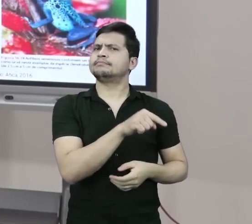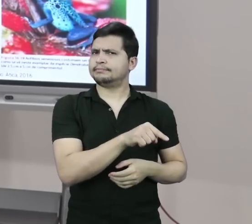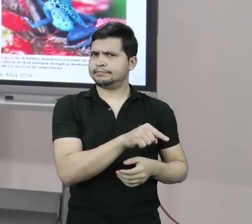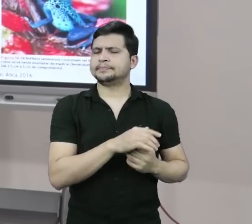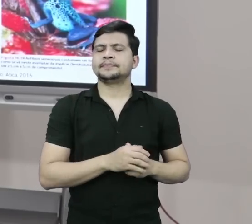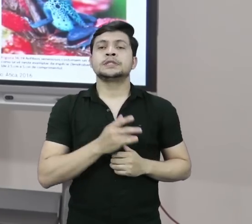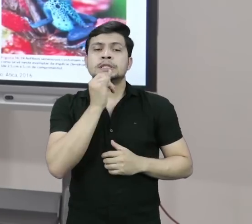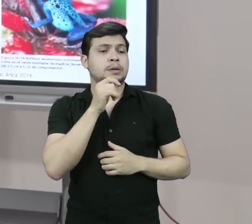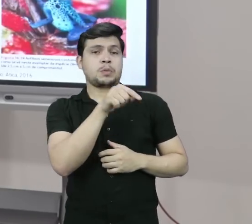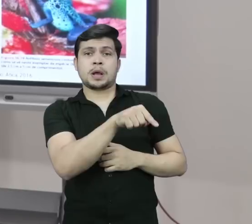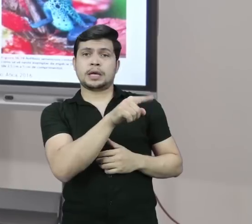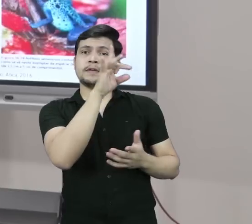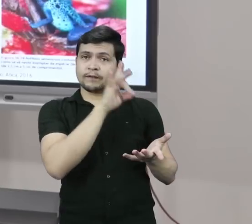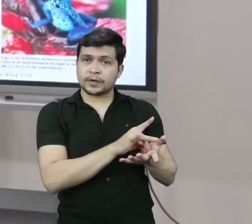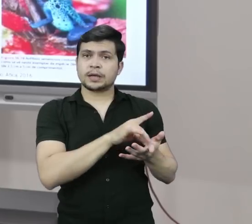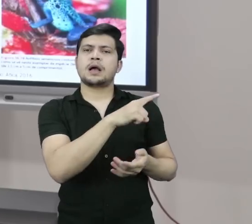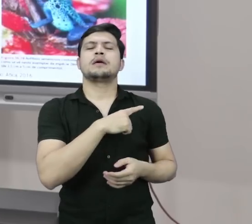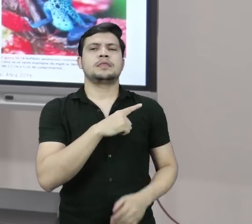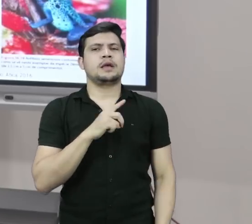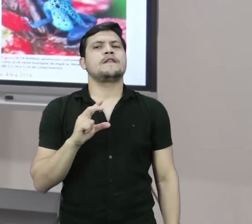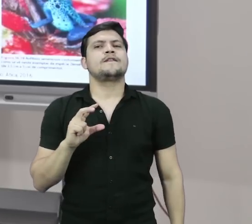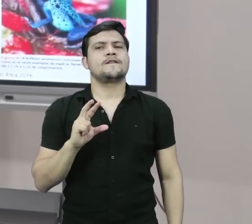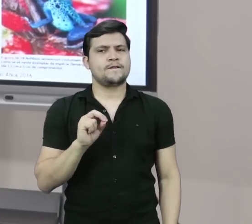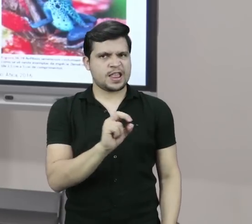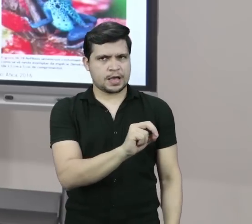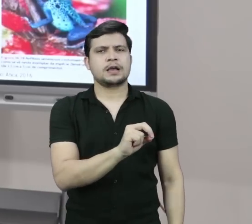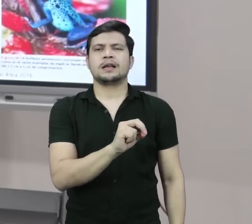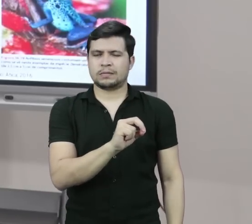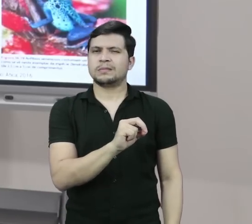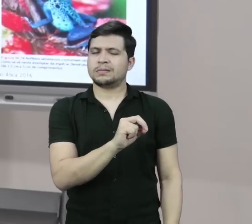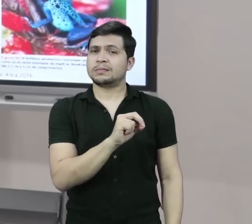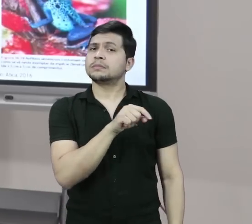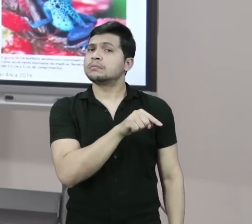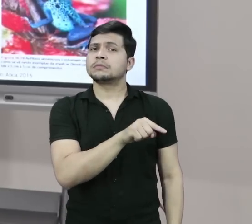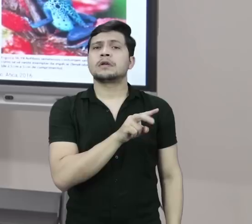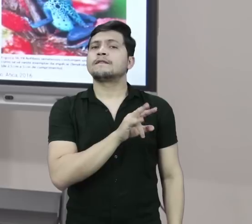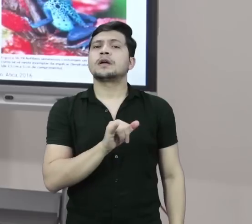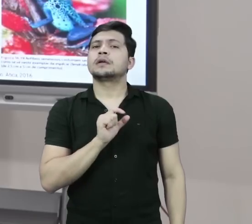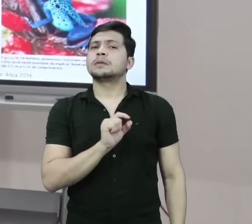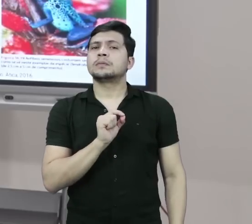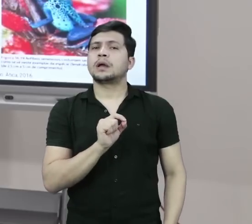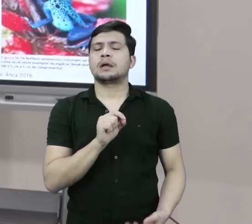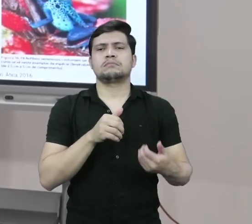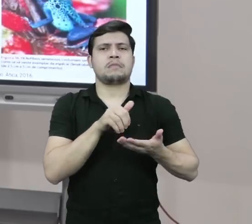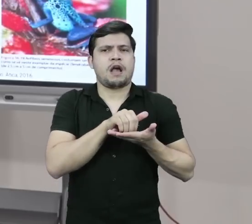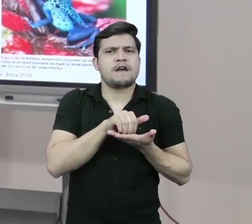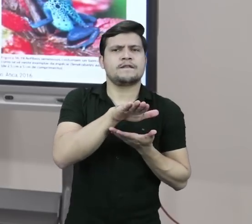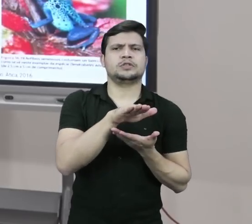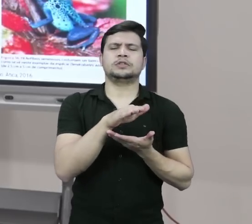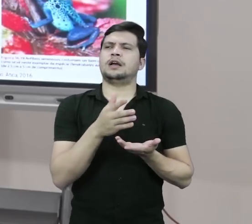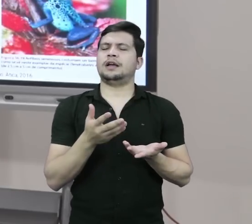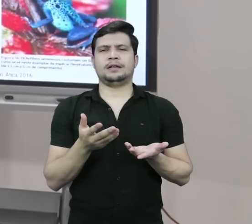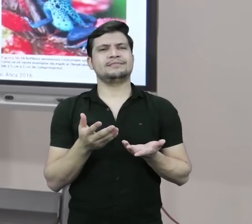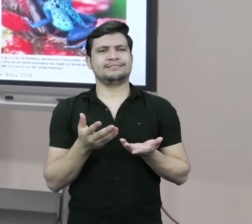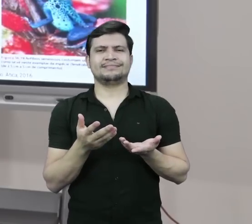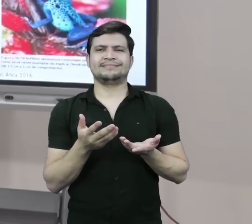peçonha, né? Ela vai ter esse veneno, na verdade, peçonha, que vai afugentar, né? Ela vai utilizar para se